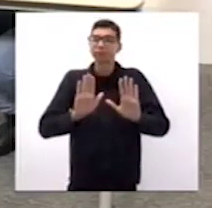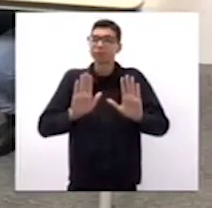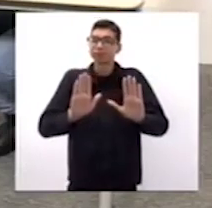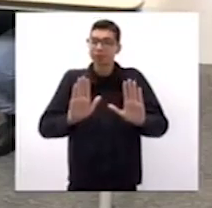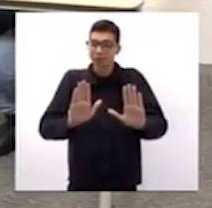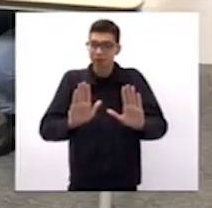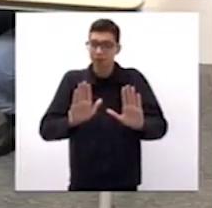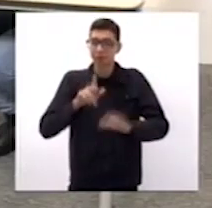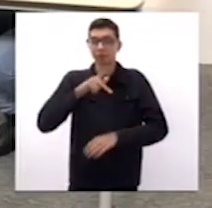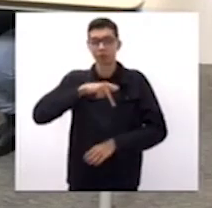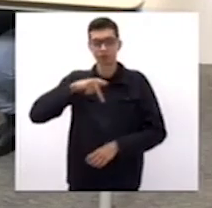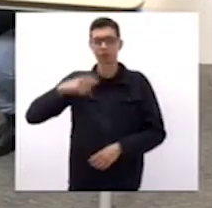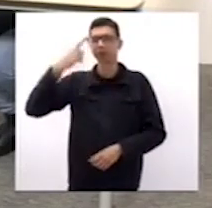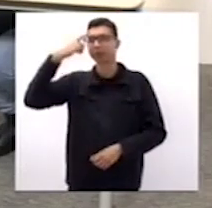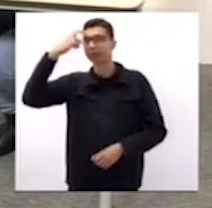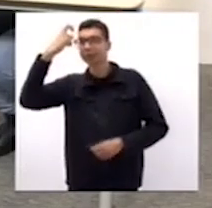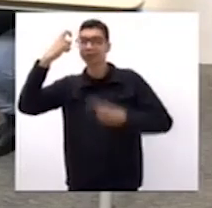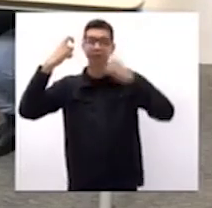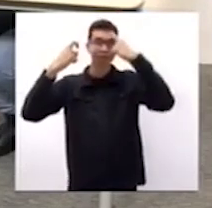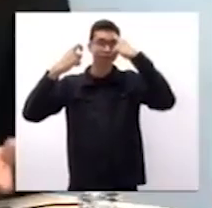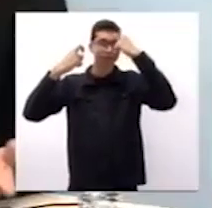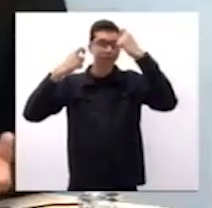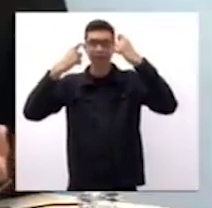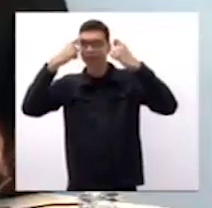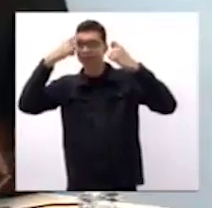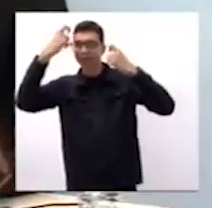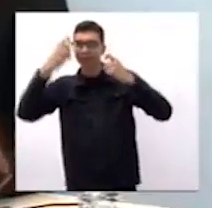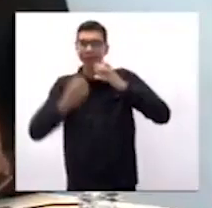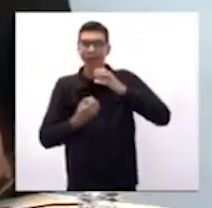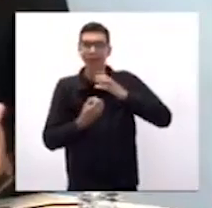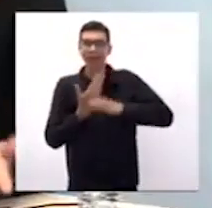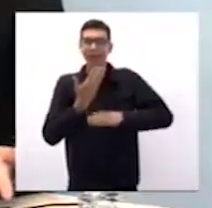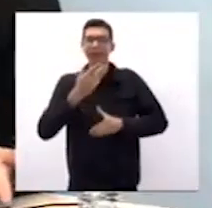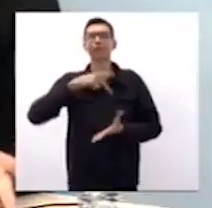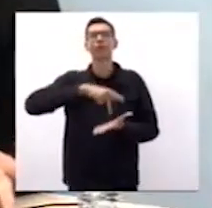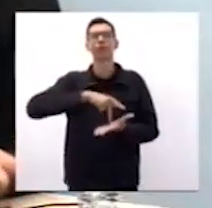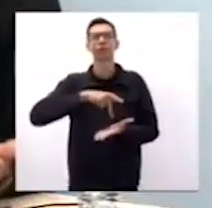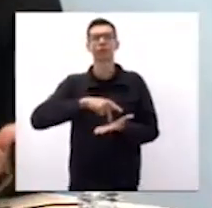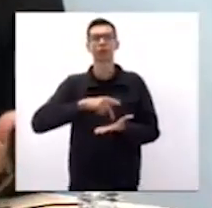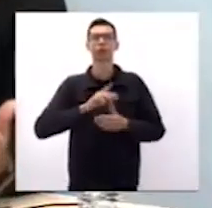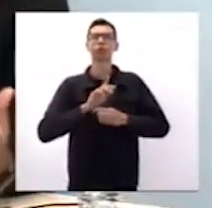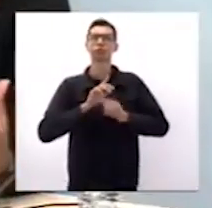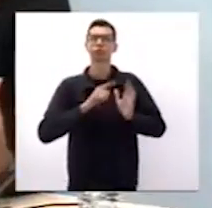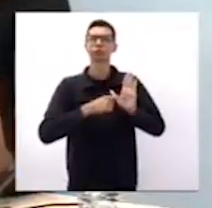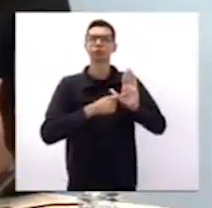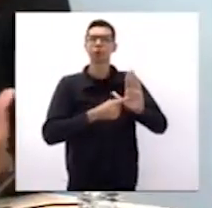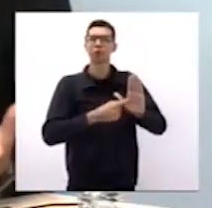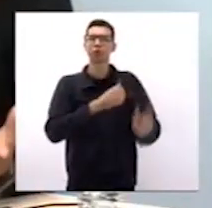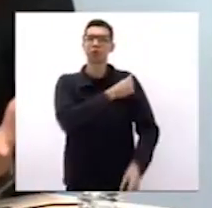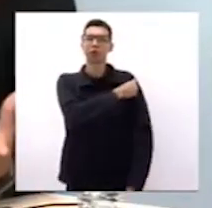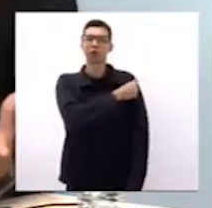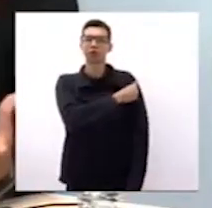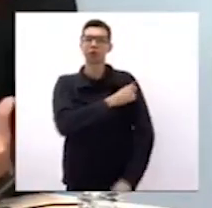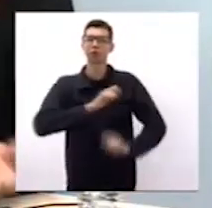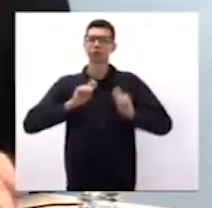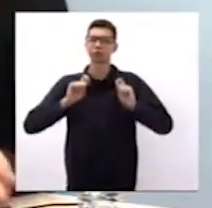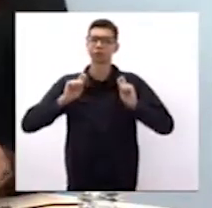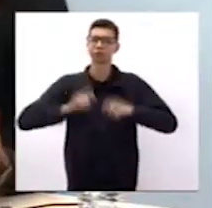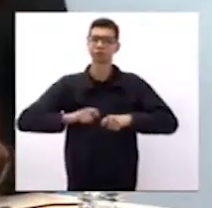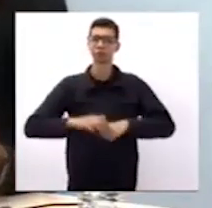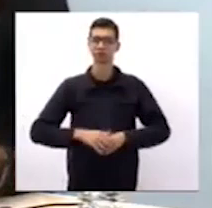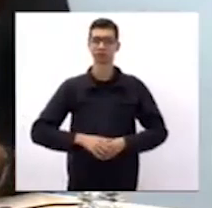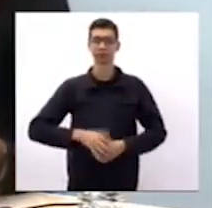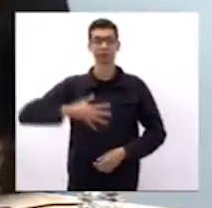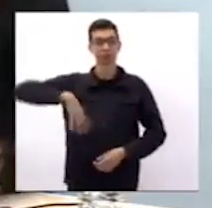professores estão sendo muito criativos, né, em mostrar para esses alunos que é possível sim, e que nós estamos todos unidos,